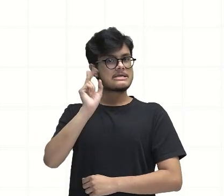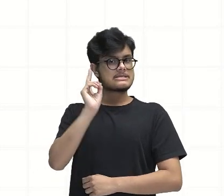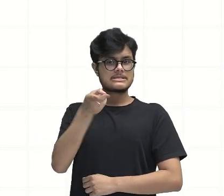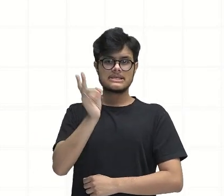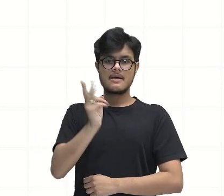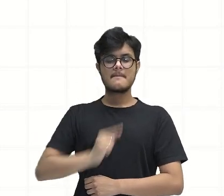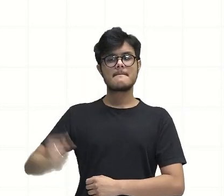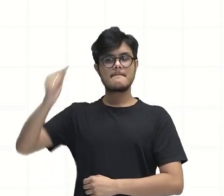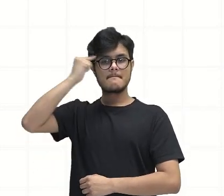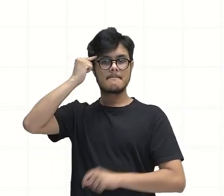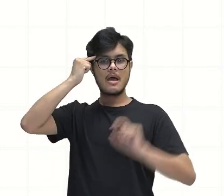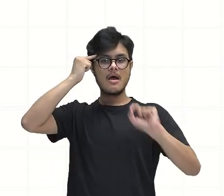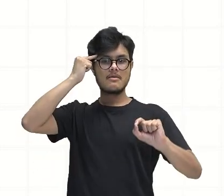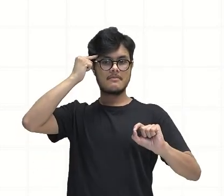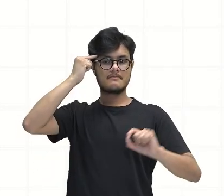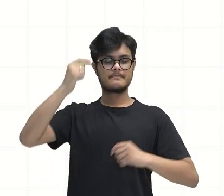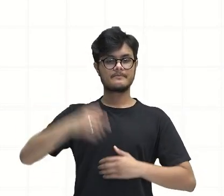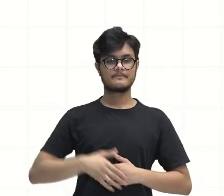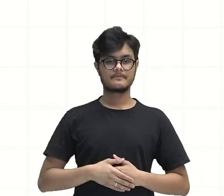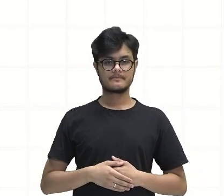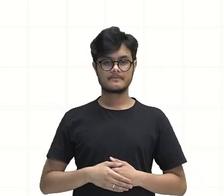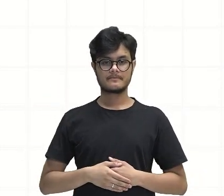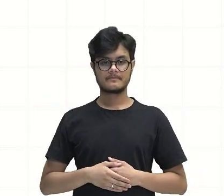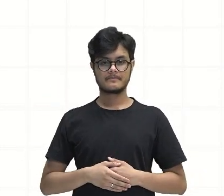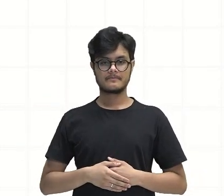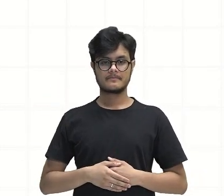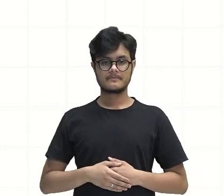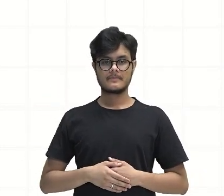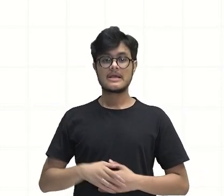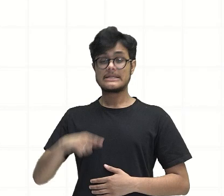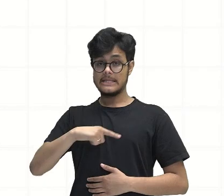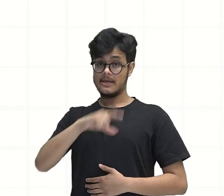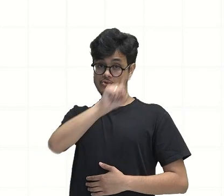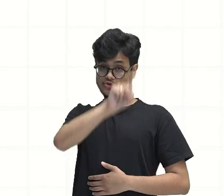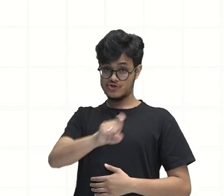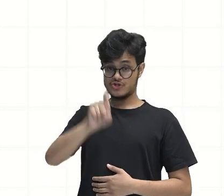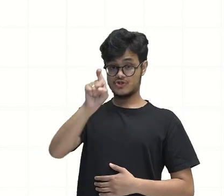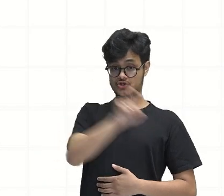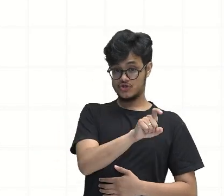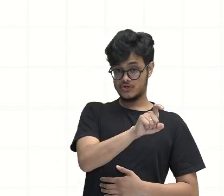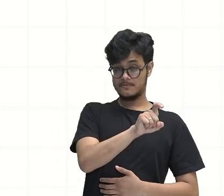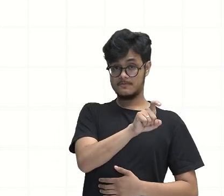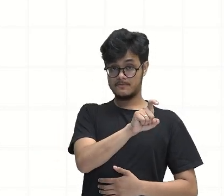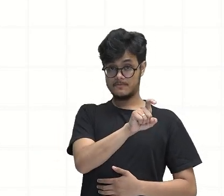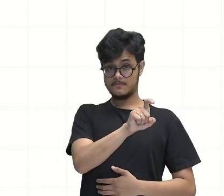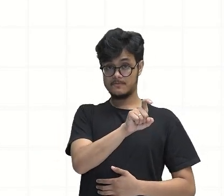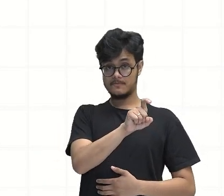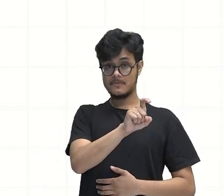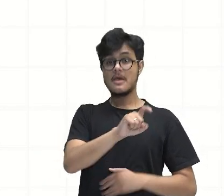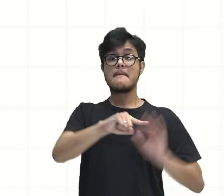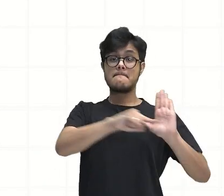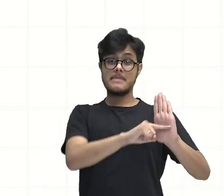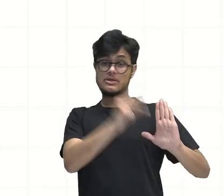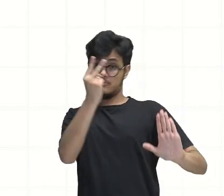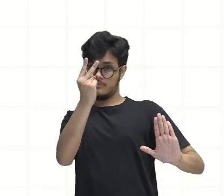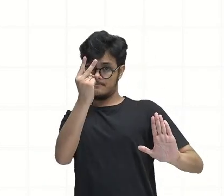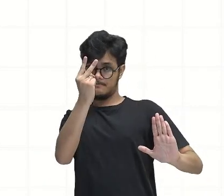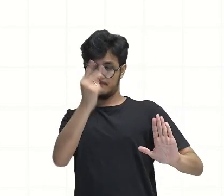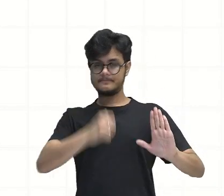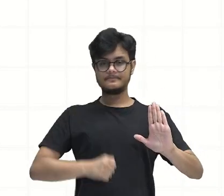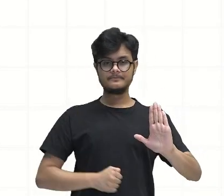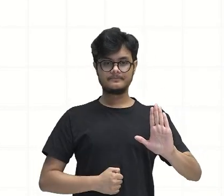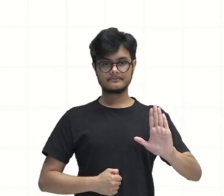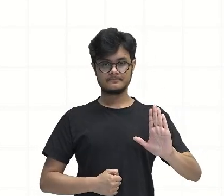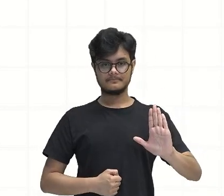da seguinte maneira. Esse ponto, ele vai ter um valor x, que vai ser menos 2. Então, a coordenada